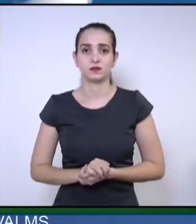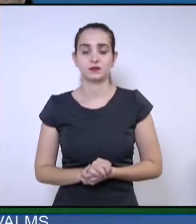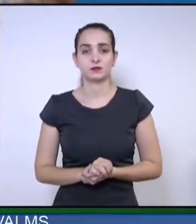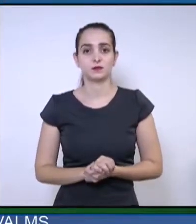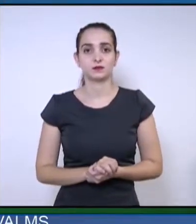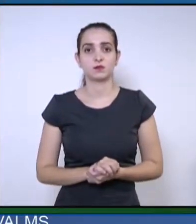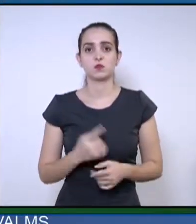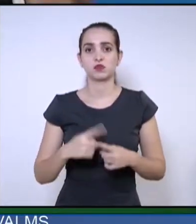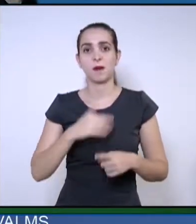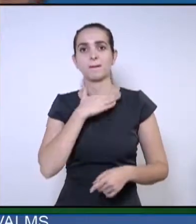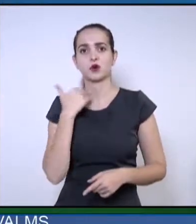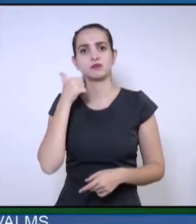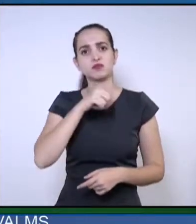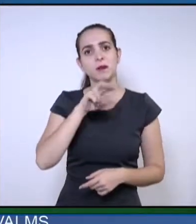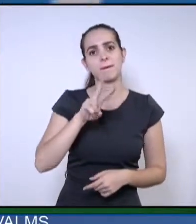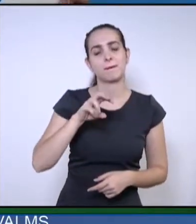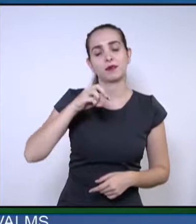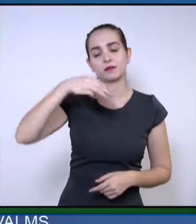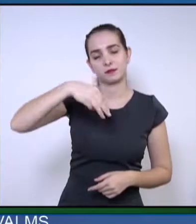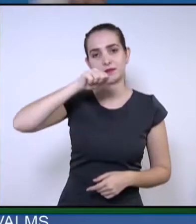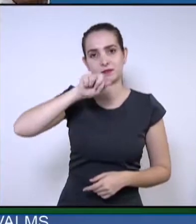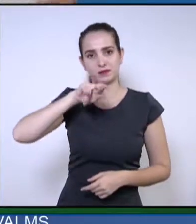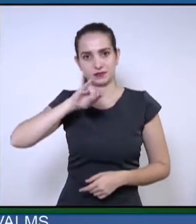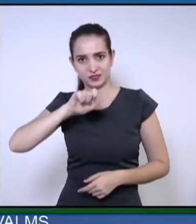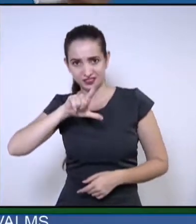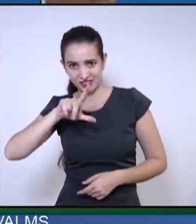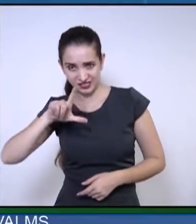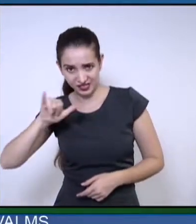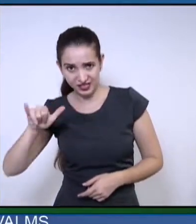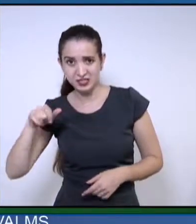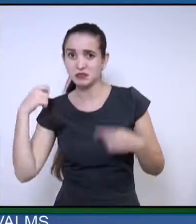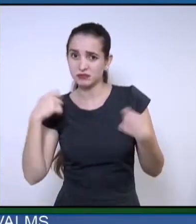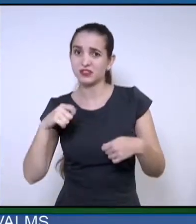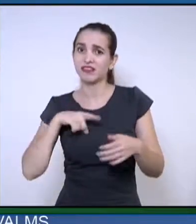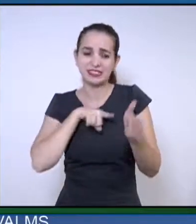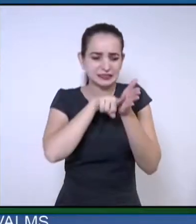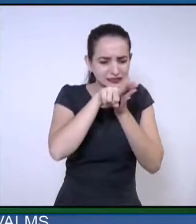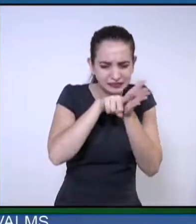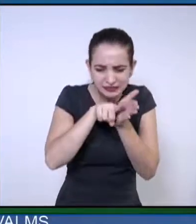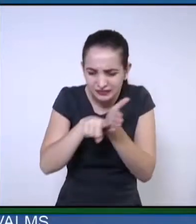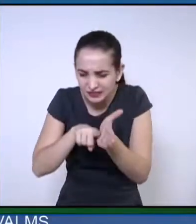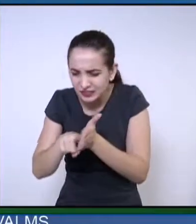A morte da Marielle, o assassinato da Marielle precisa ser apurado.